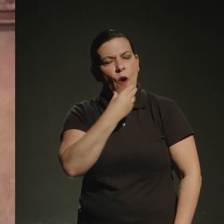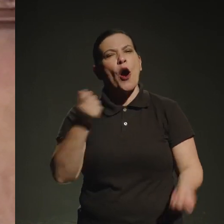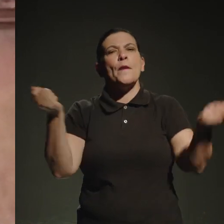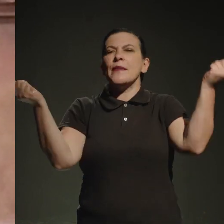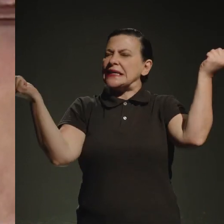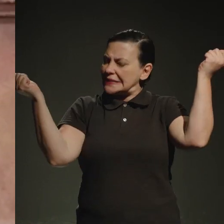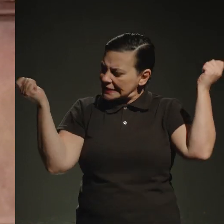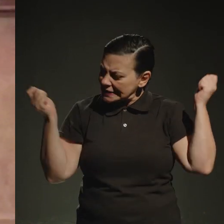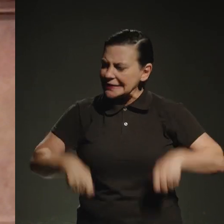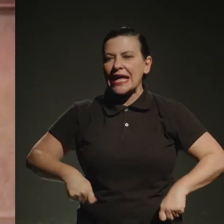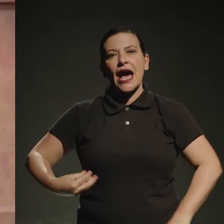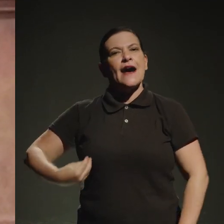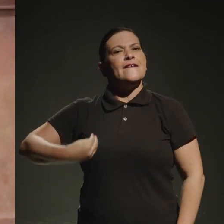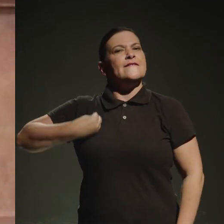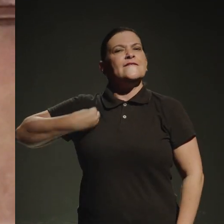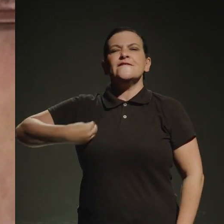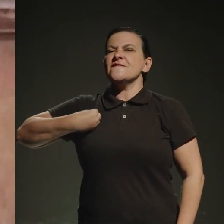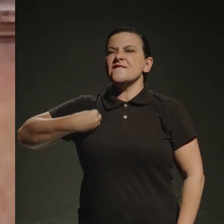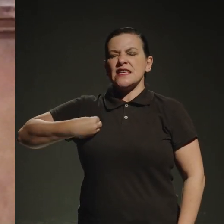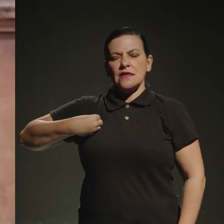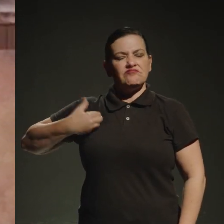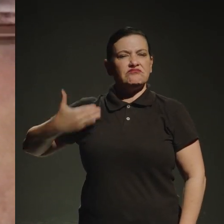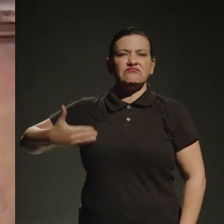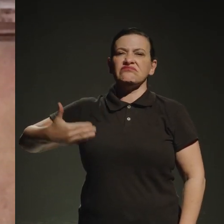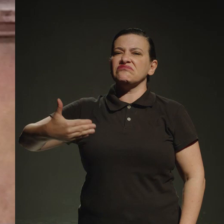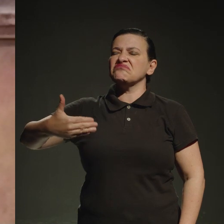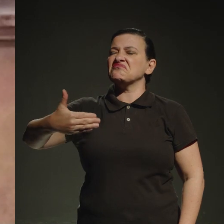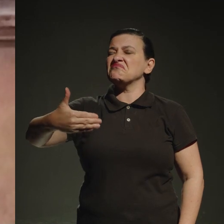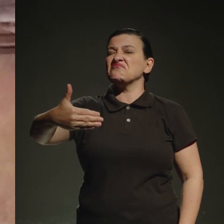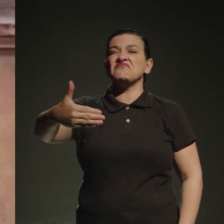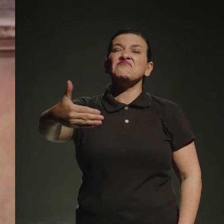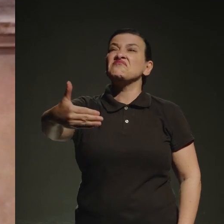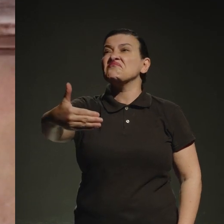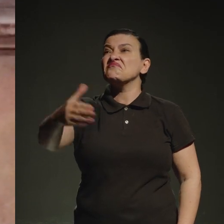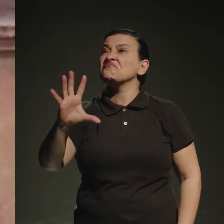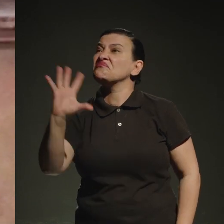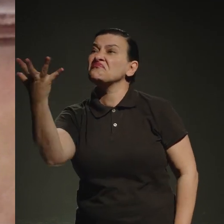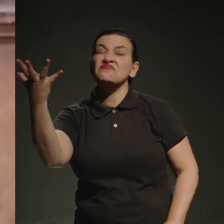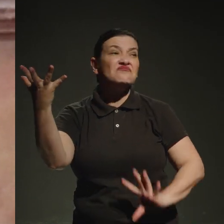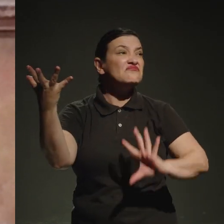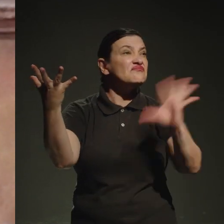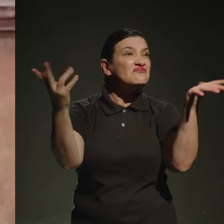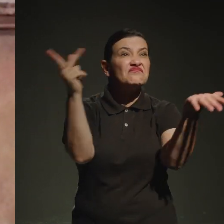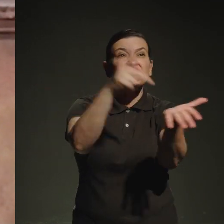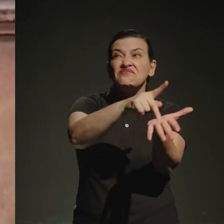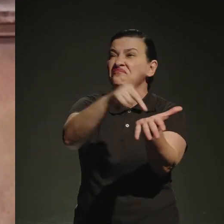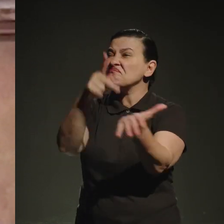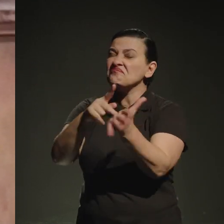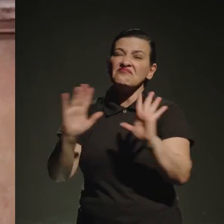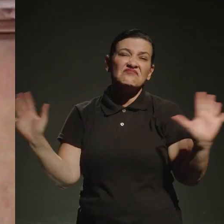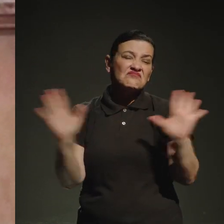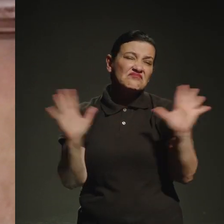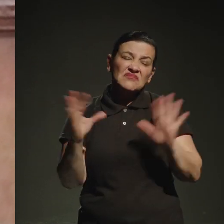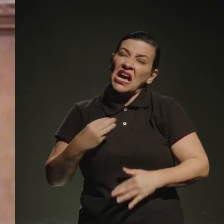O tempo burila o troço. É bom isso, eu preciso tomar nota. O que eu estava